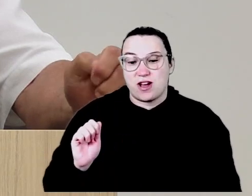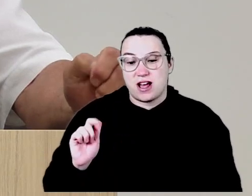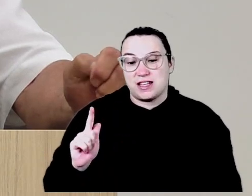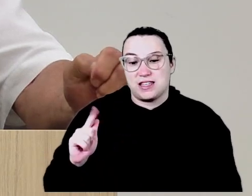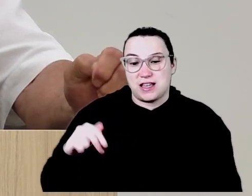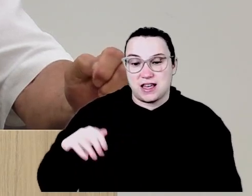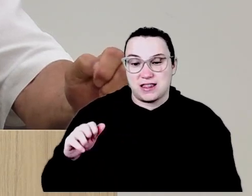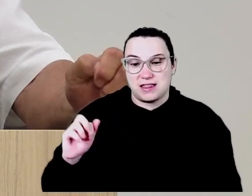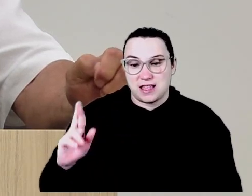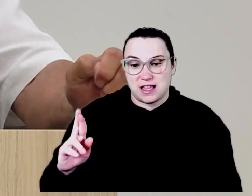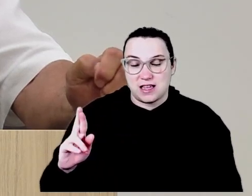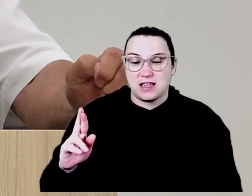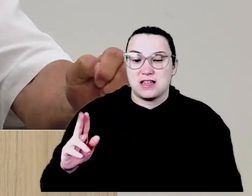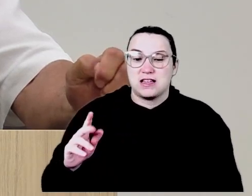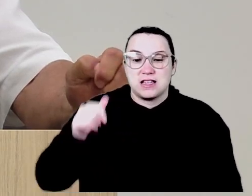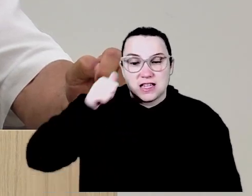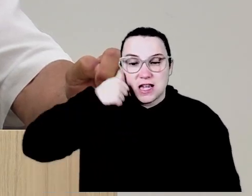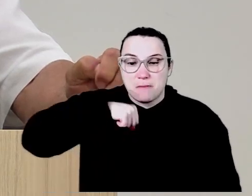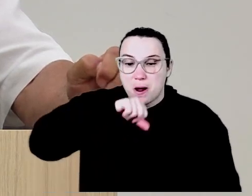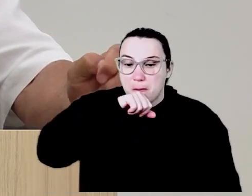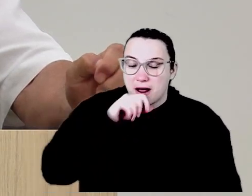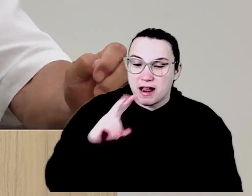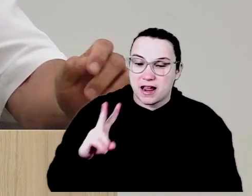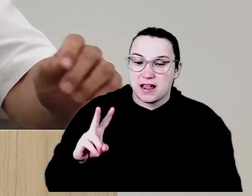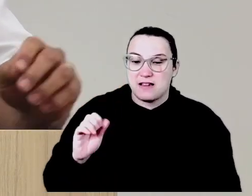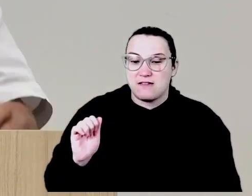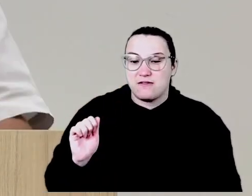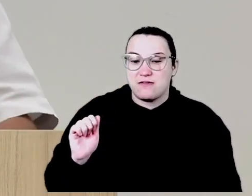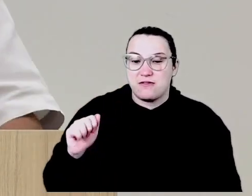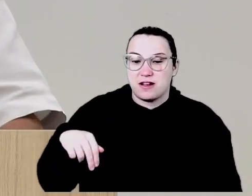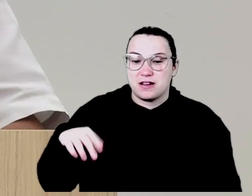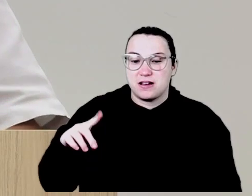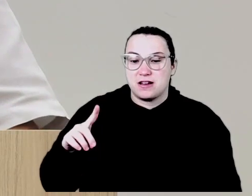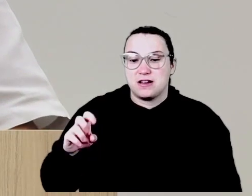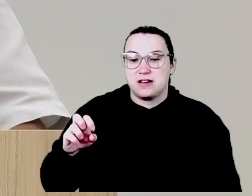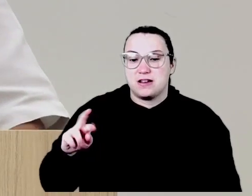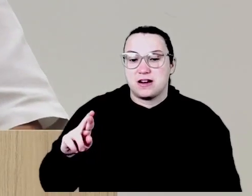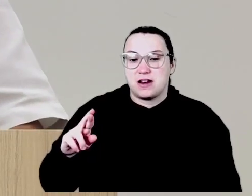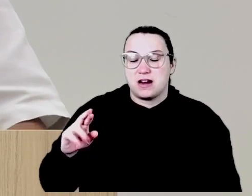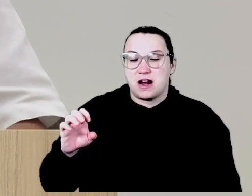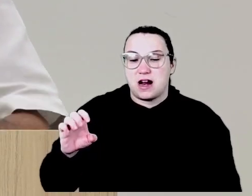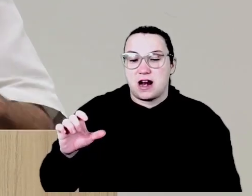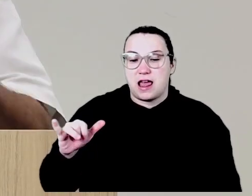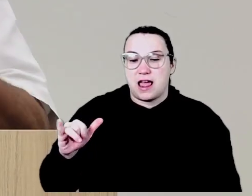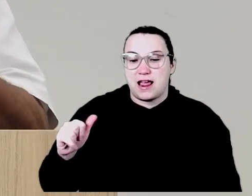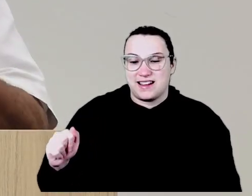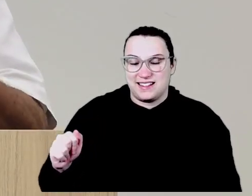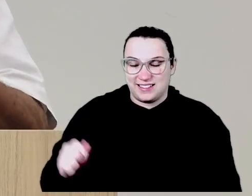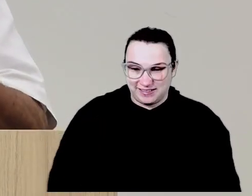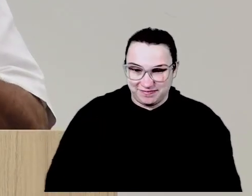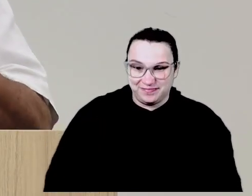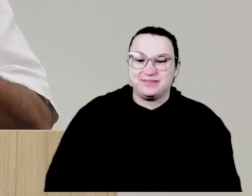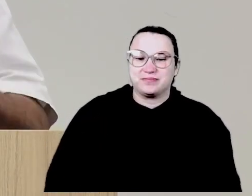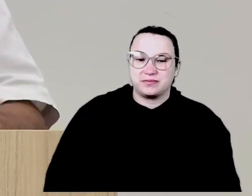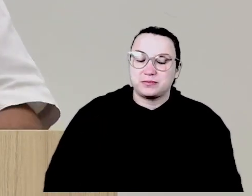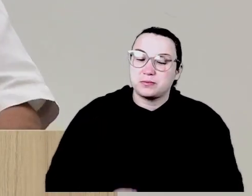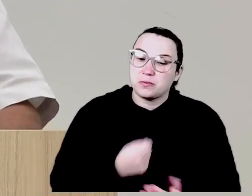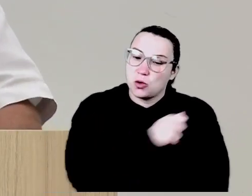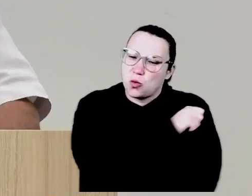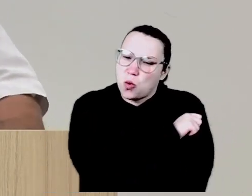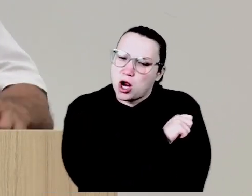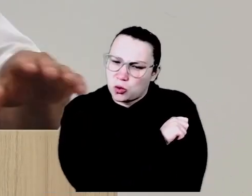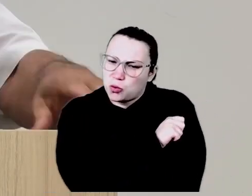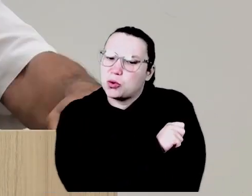e Vanderleia Gonçalves jank grasman essa esses alunos aí eu acredito que deva ter mais um aluno